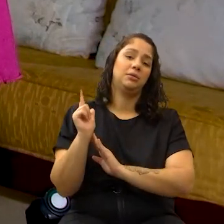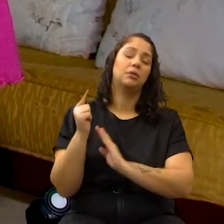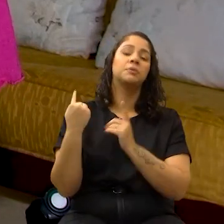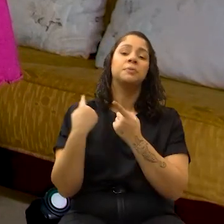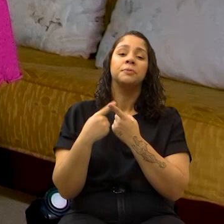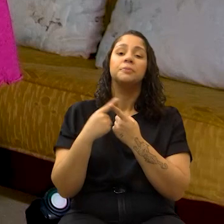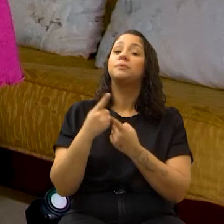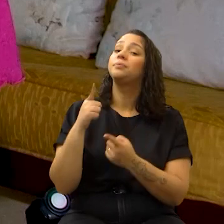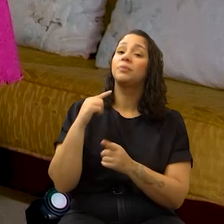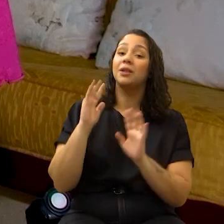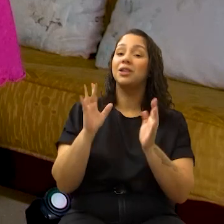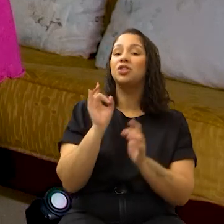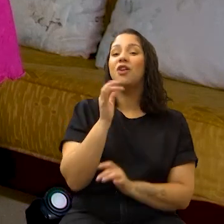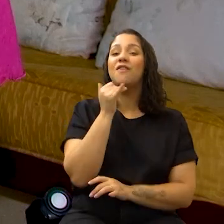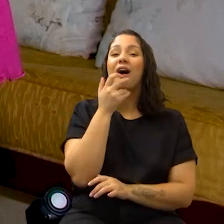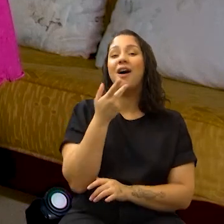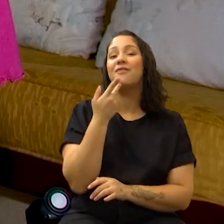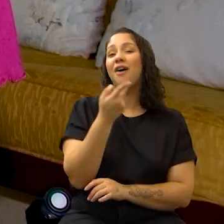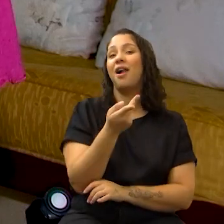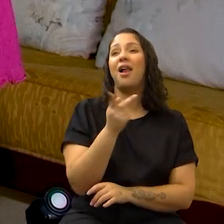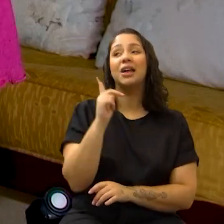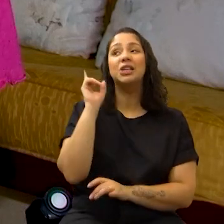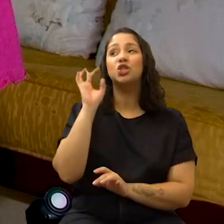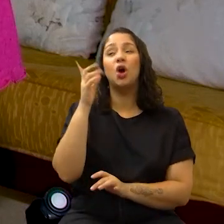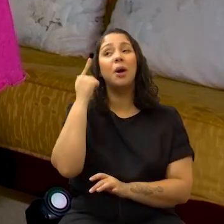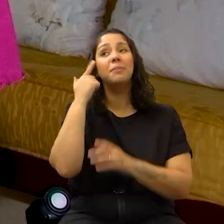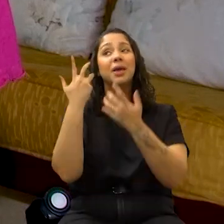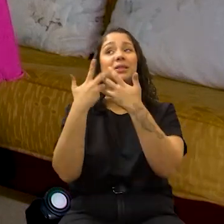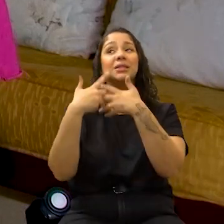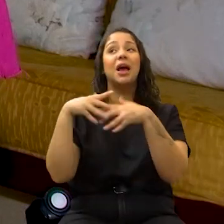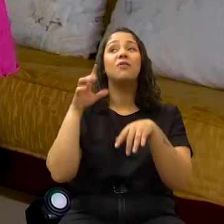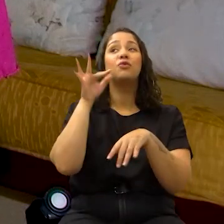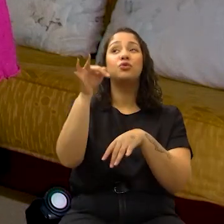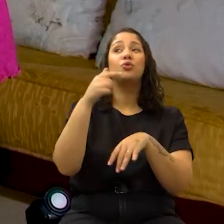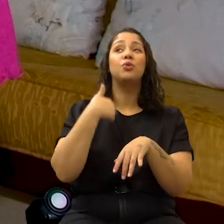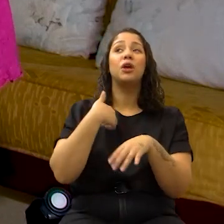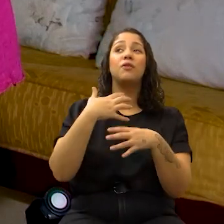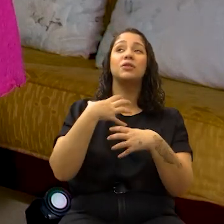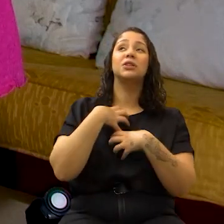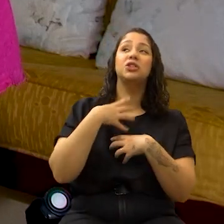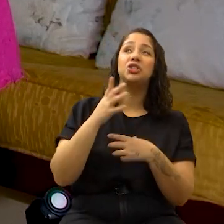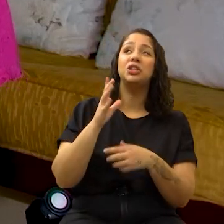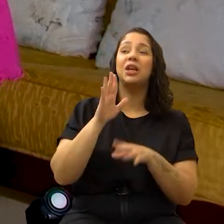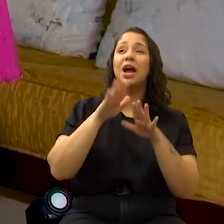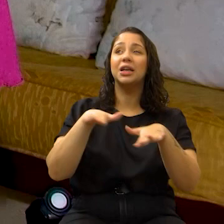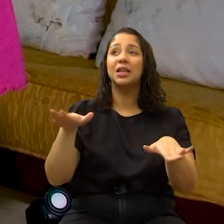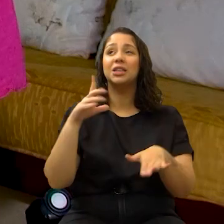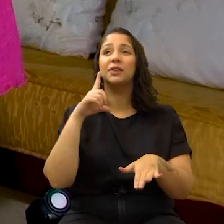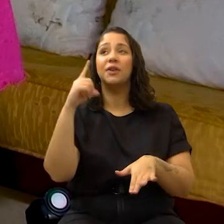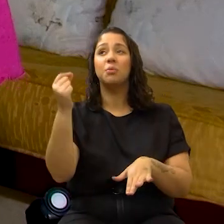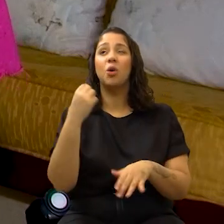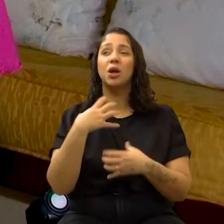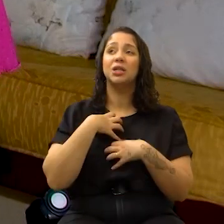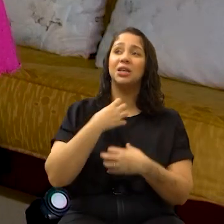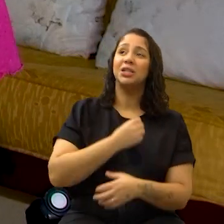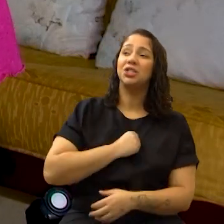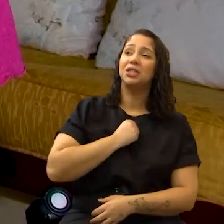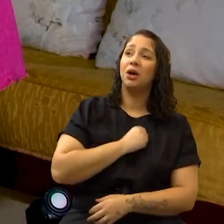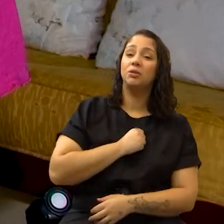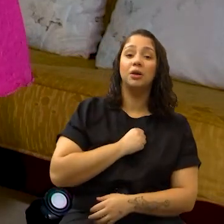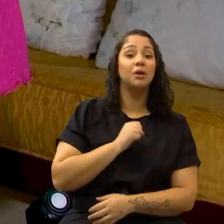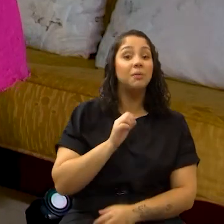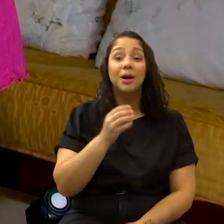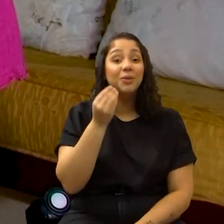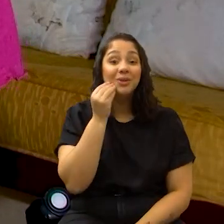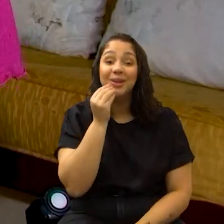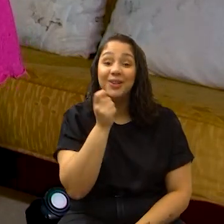Tenta. Porque a gente falar só, pensar o que vai sentir. Que a criança vai embora, você vai ficar com saudades, vai